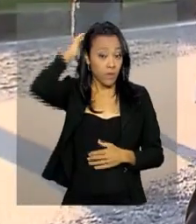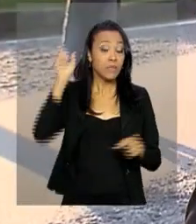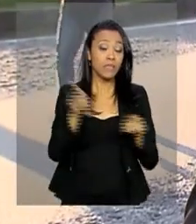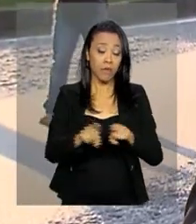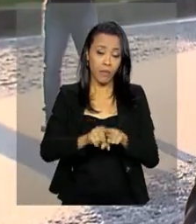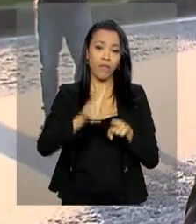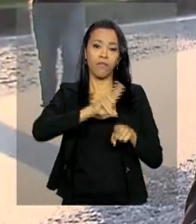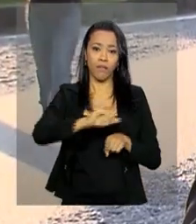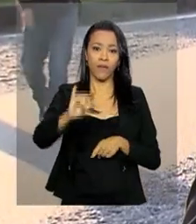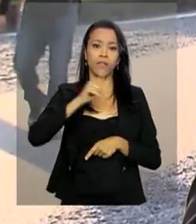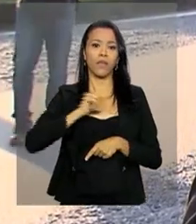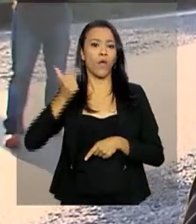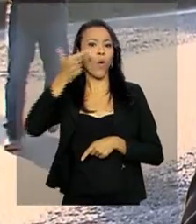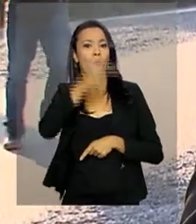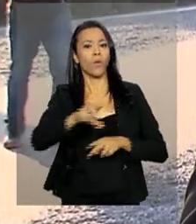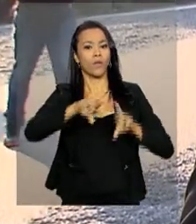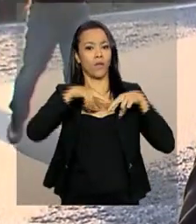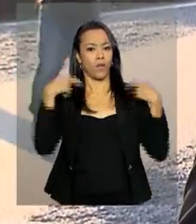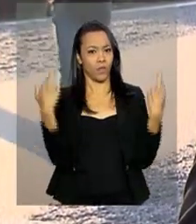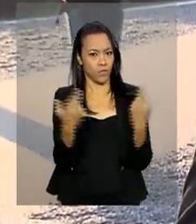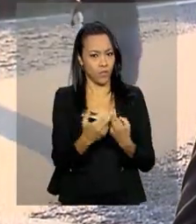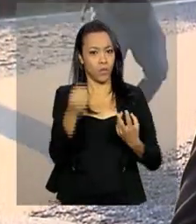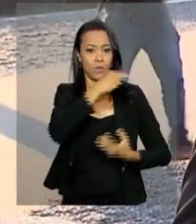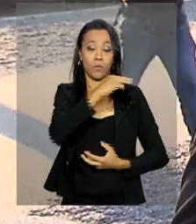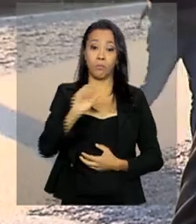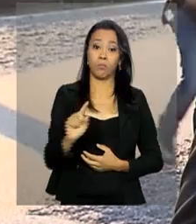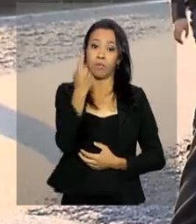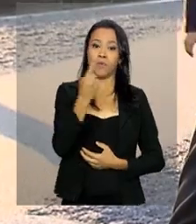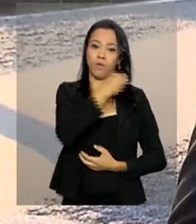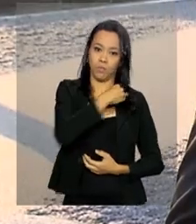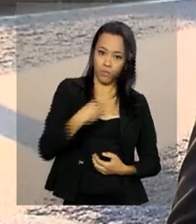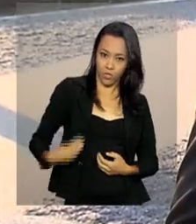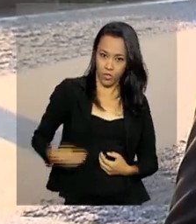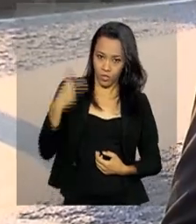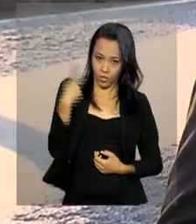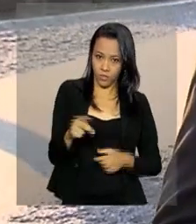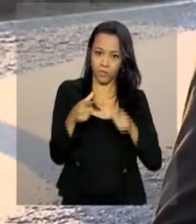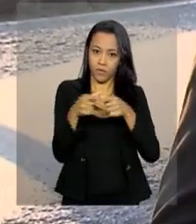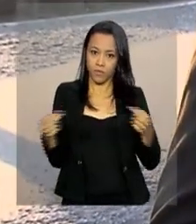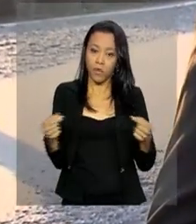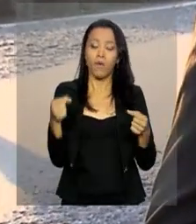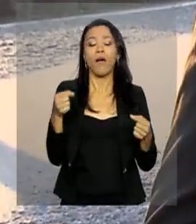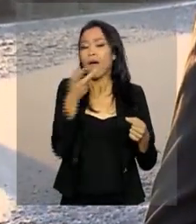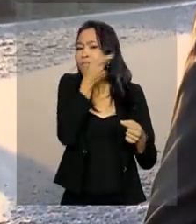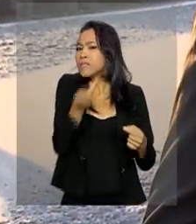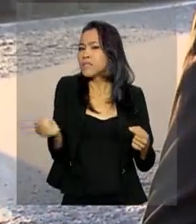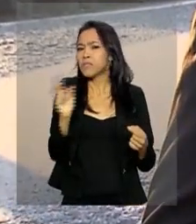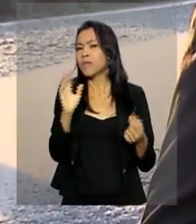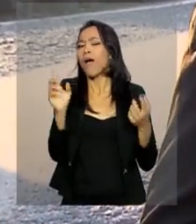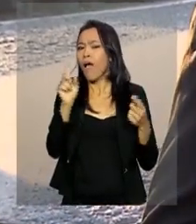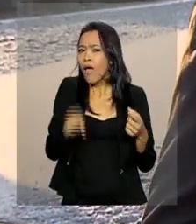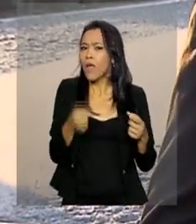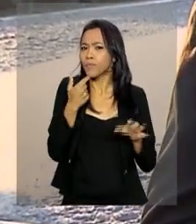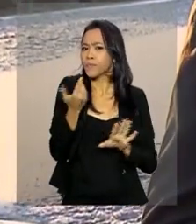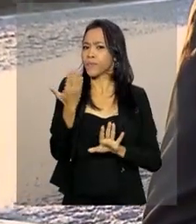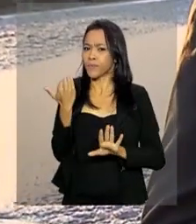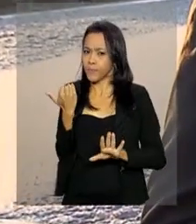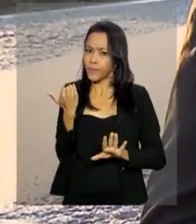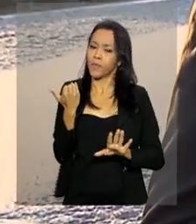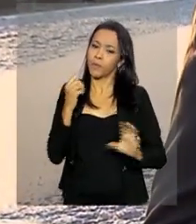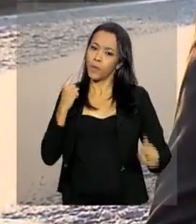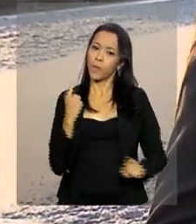reunião de trabalho com o primeiro-ministro japonês shinzu AB a visita dá seguimento ao recente encontro